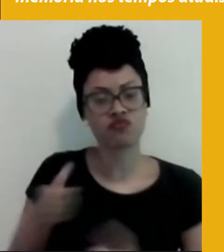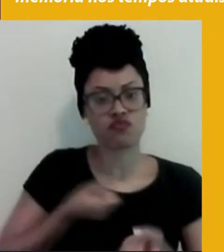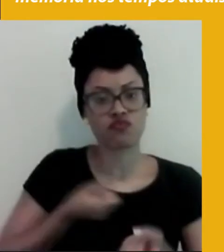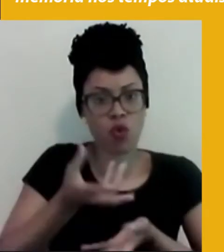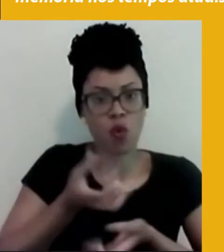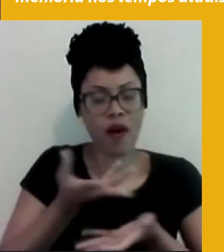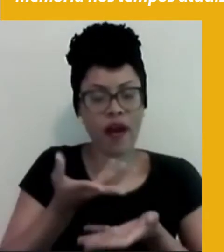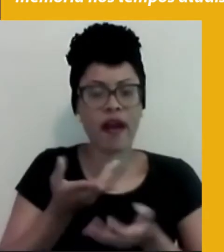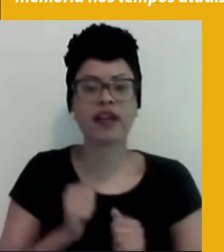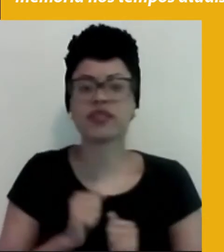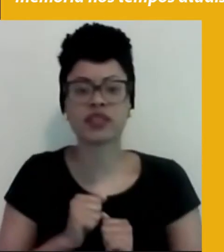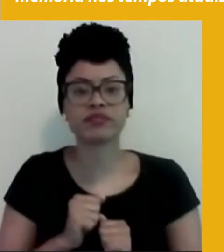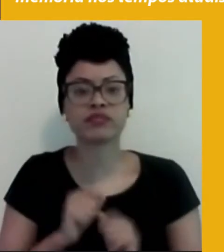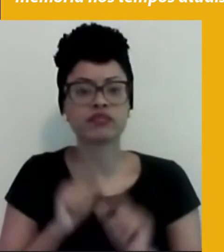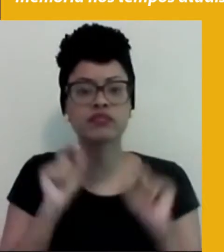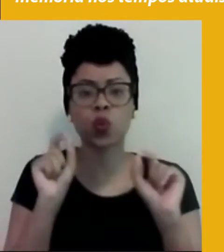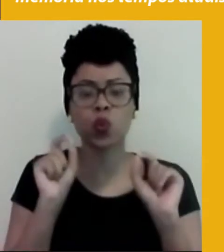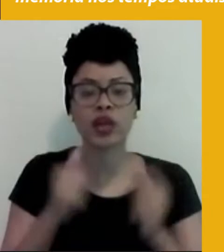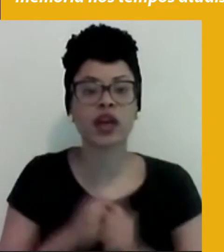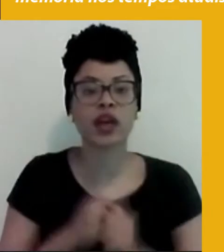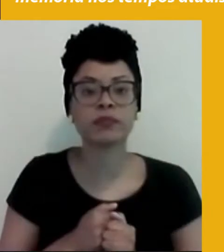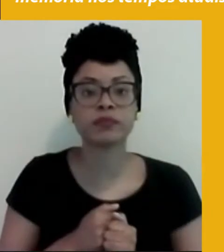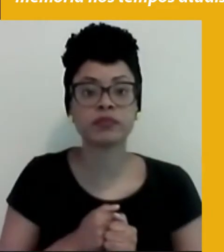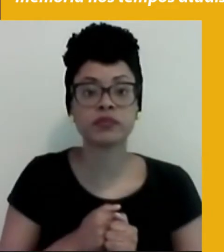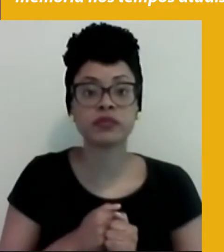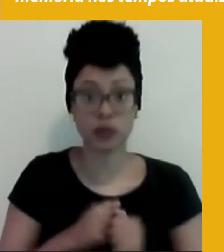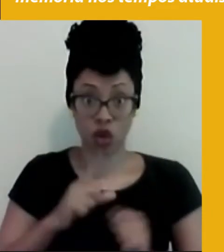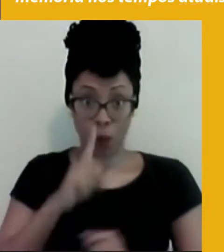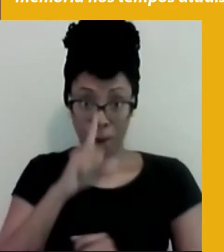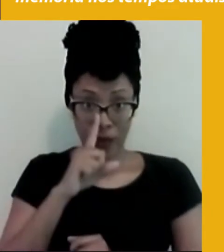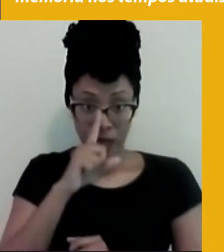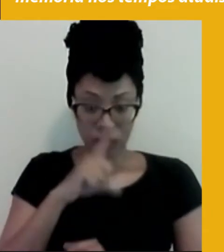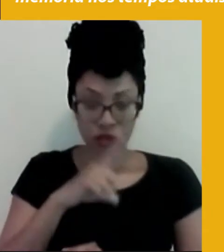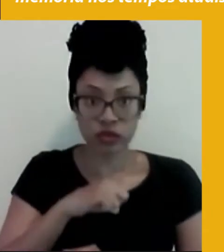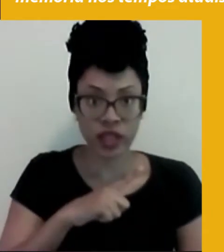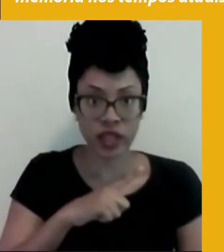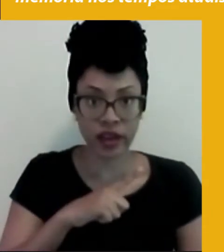onde mora o perigo, cresce também o que salva.